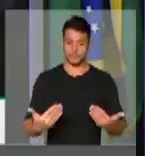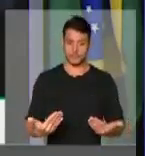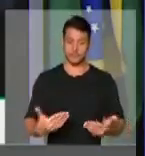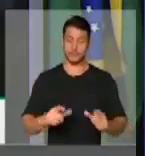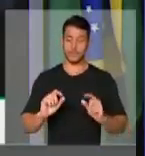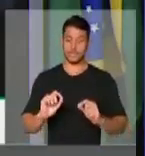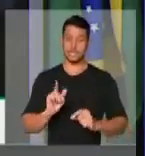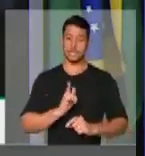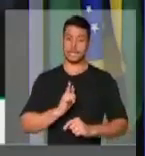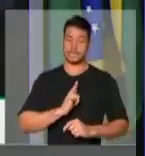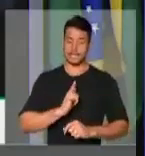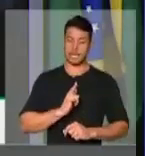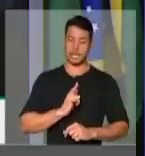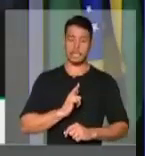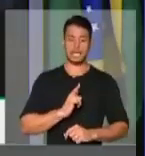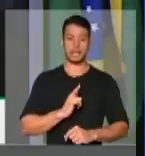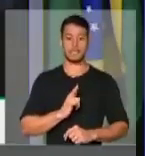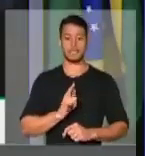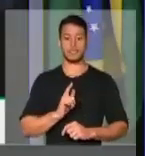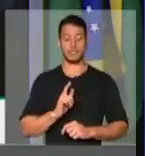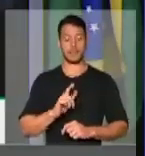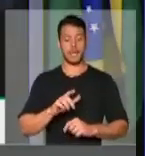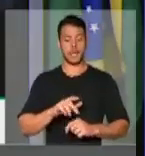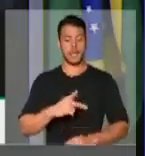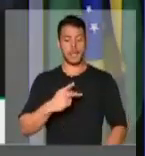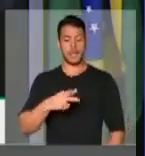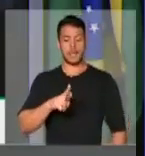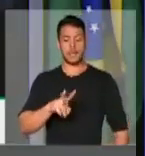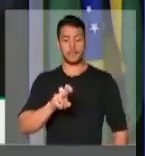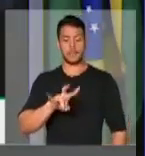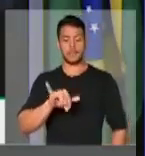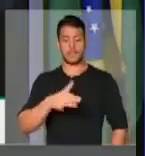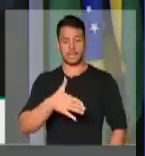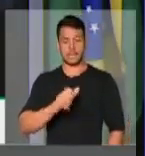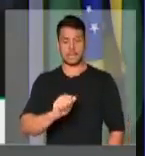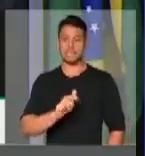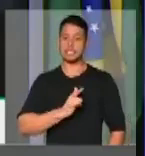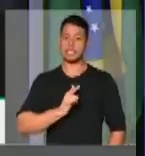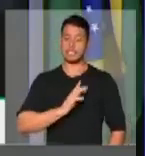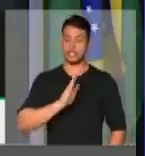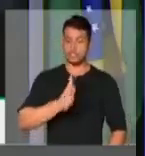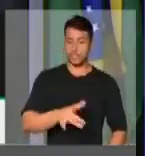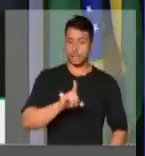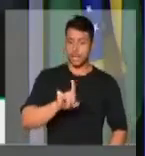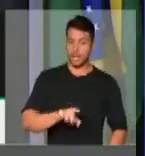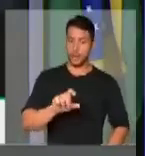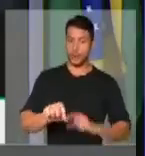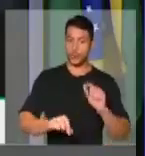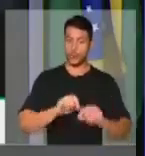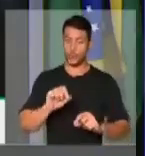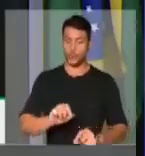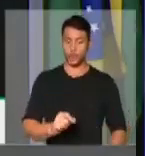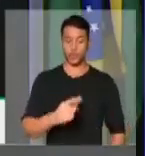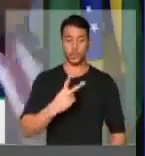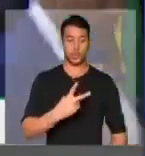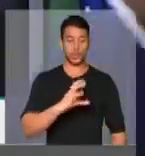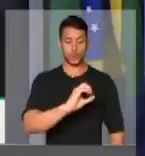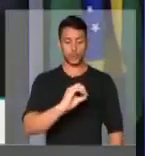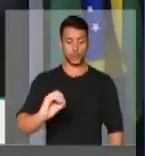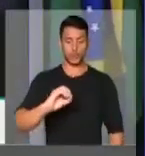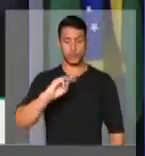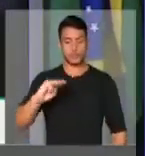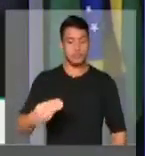de previdência geram aos cofres públicos todo ano um déficit de cerca de 200 bilhões de